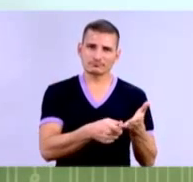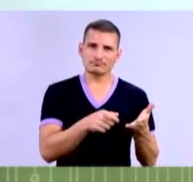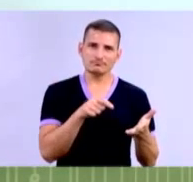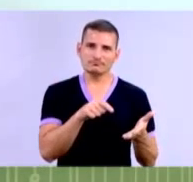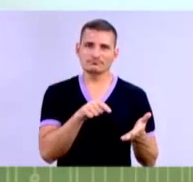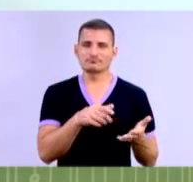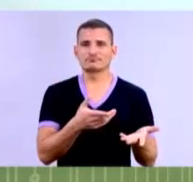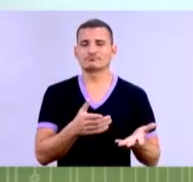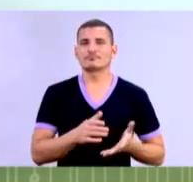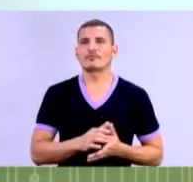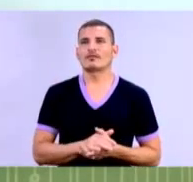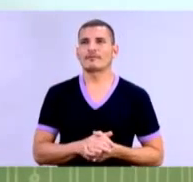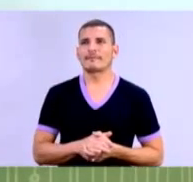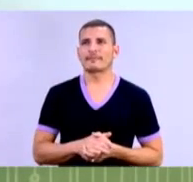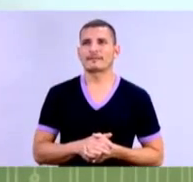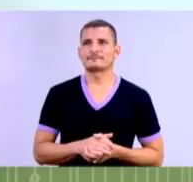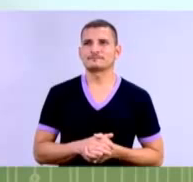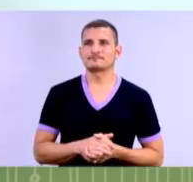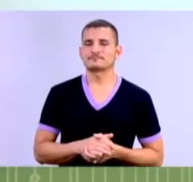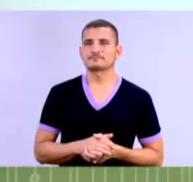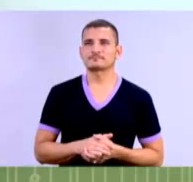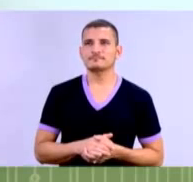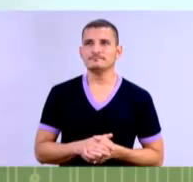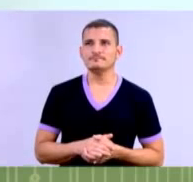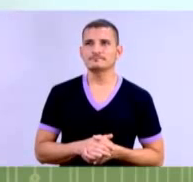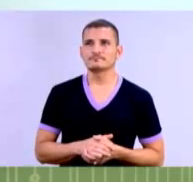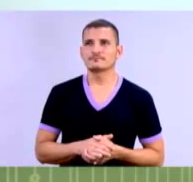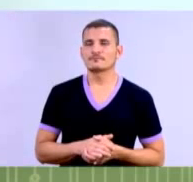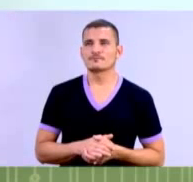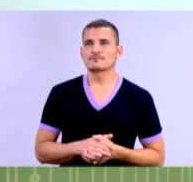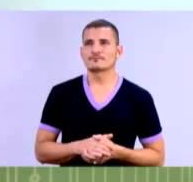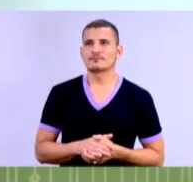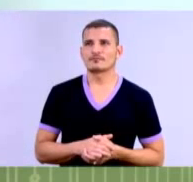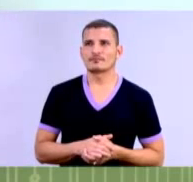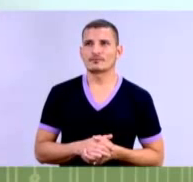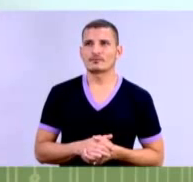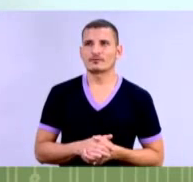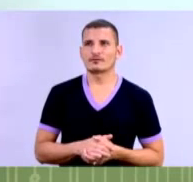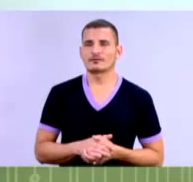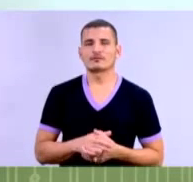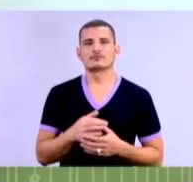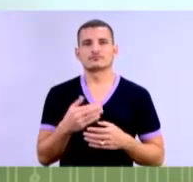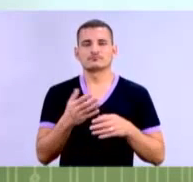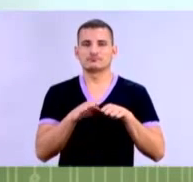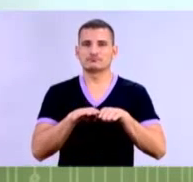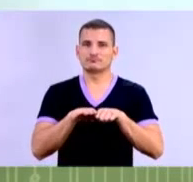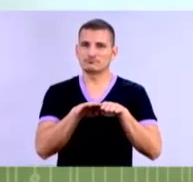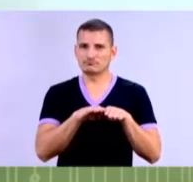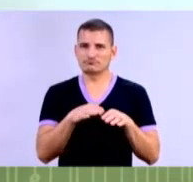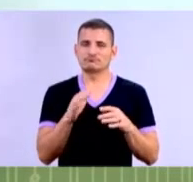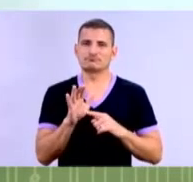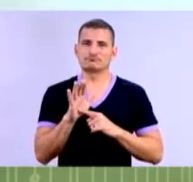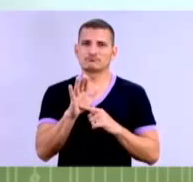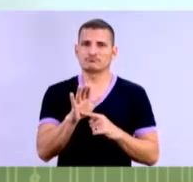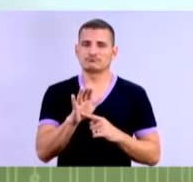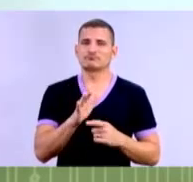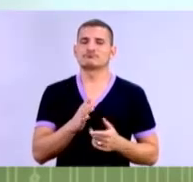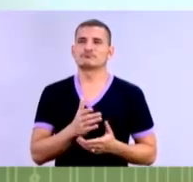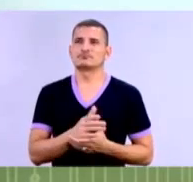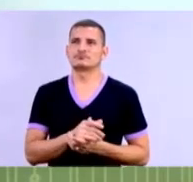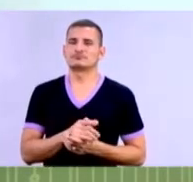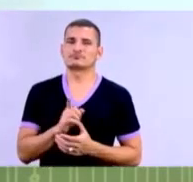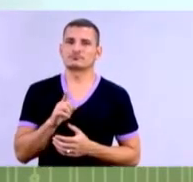aquela situação ali que a conectorização estava diferente, ok? Então, a padronização veio para ajudar nisso aí também, que